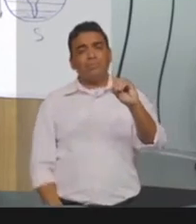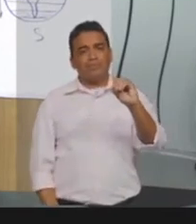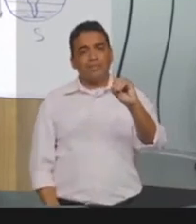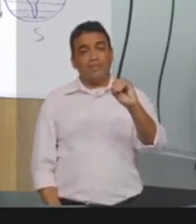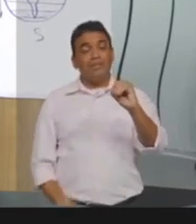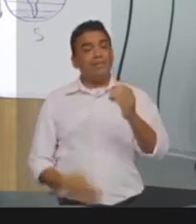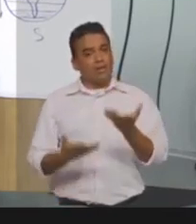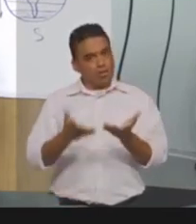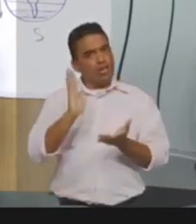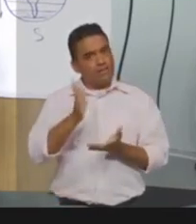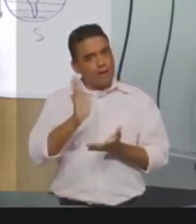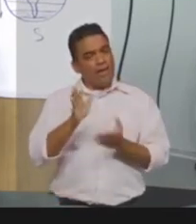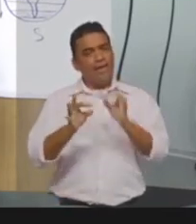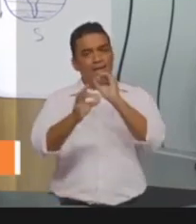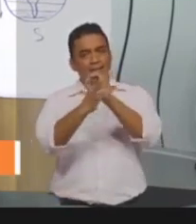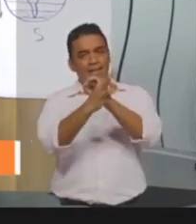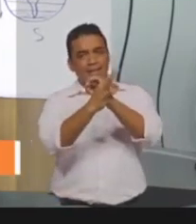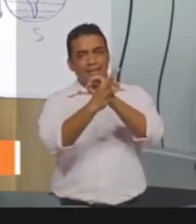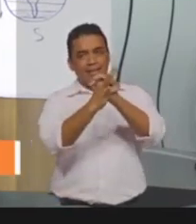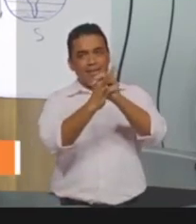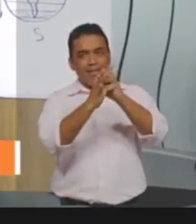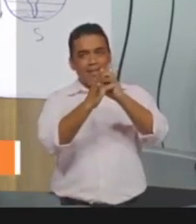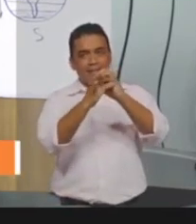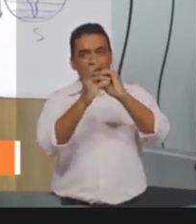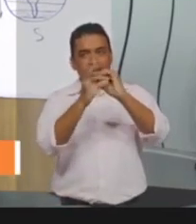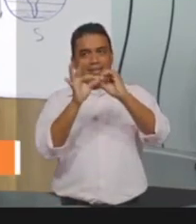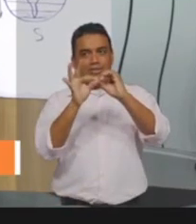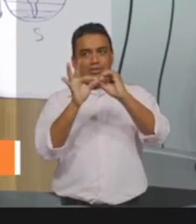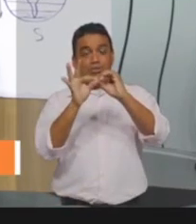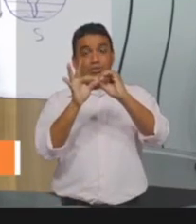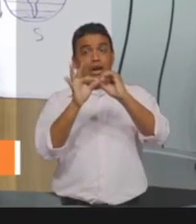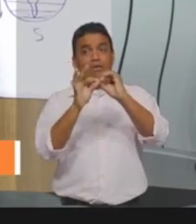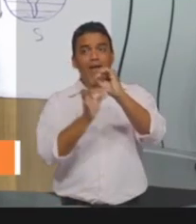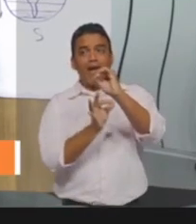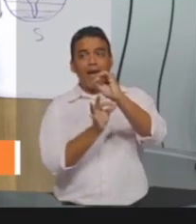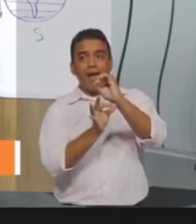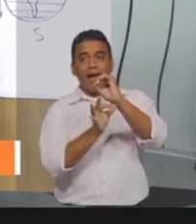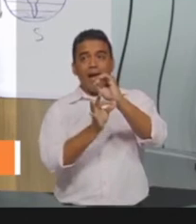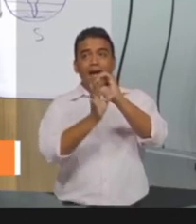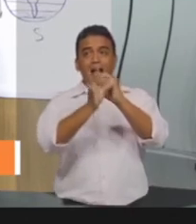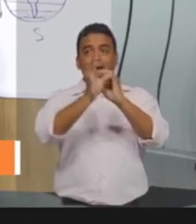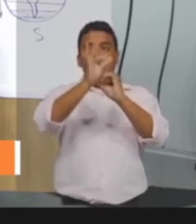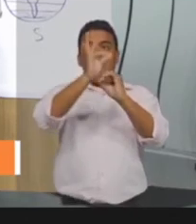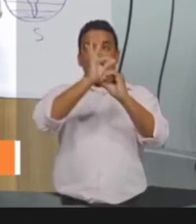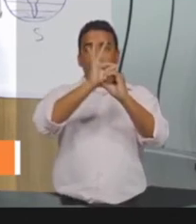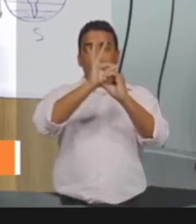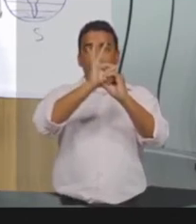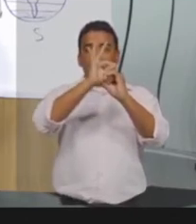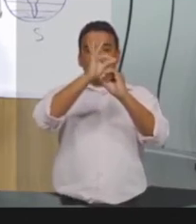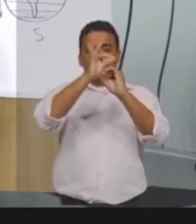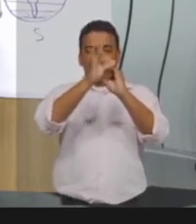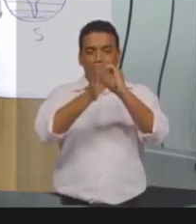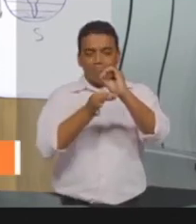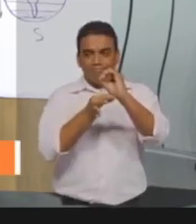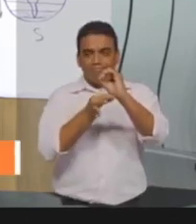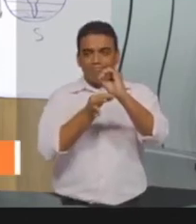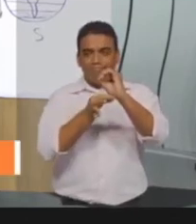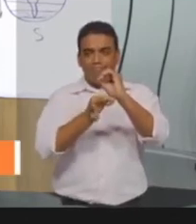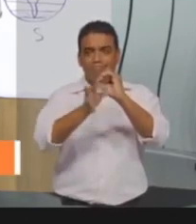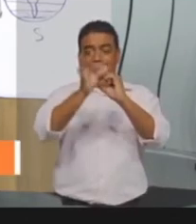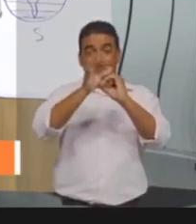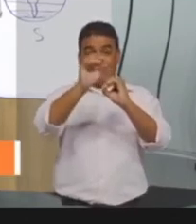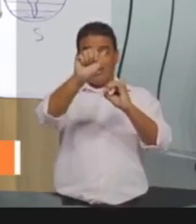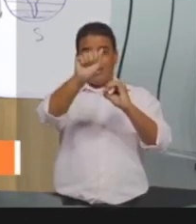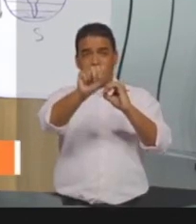Falamos de latitude, agora vamos falar de altitude, o nome parece, né? Bom, o que